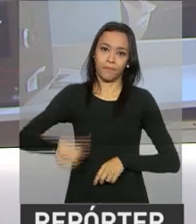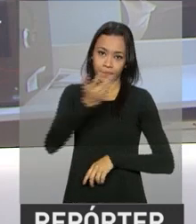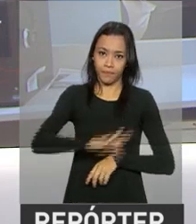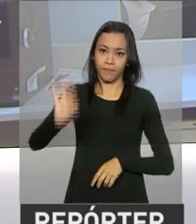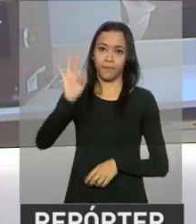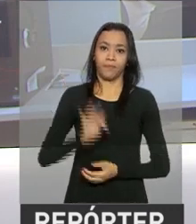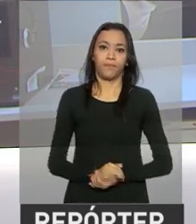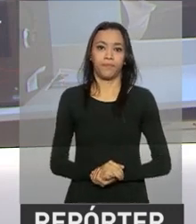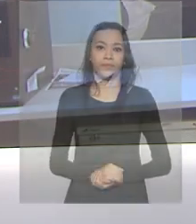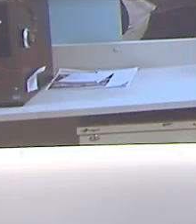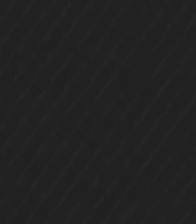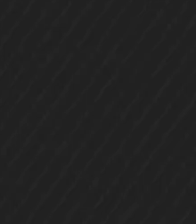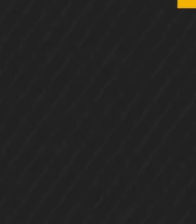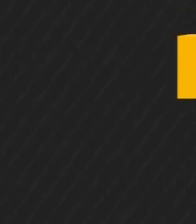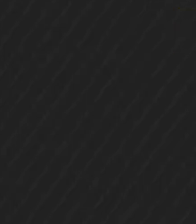do Governo Federal